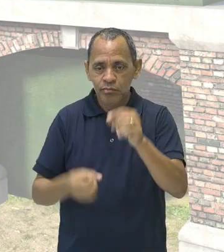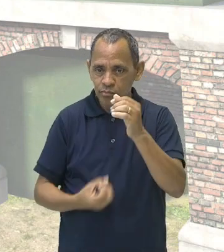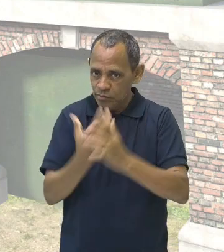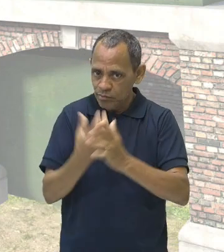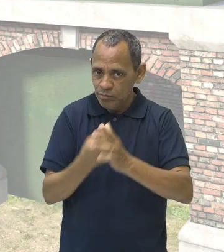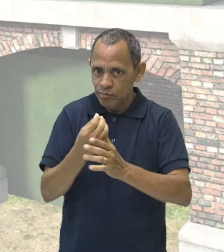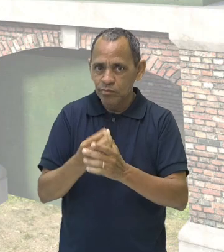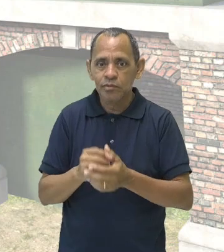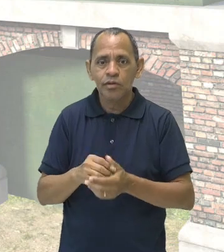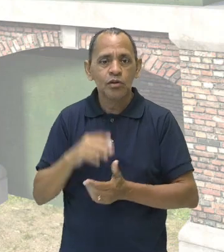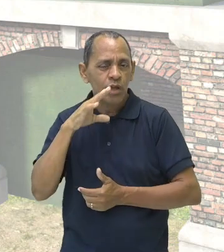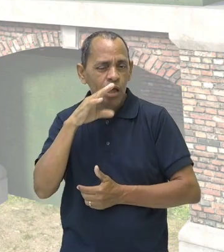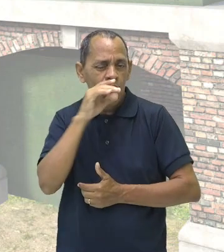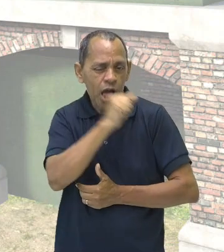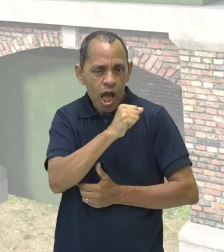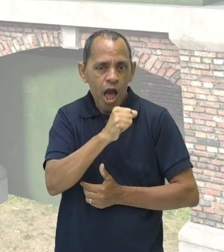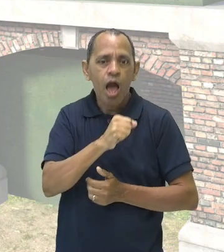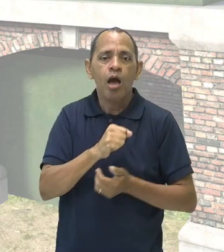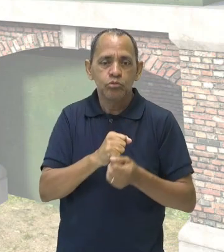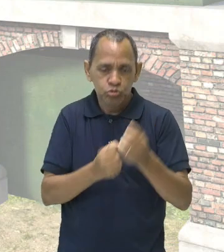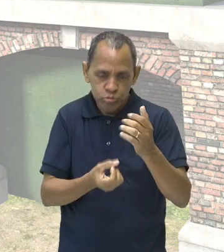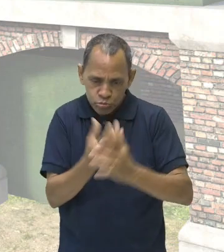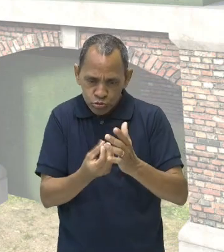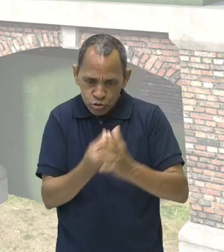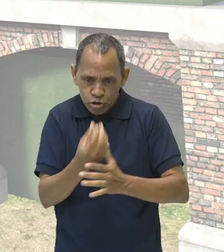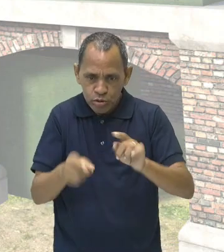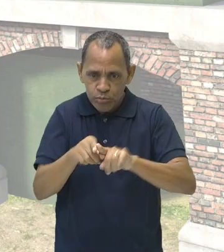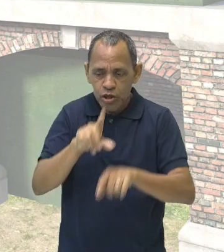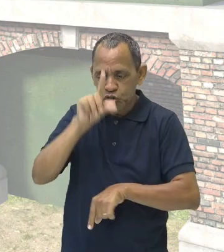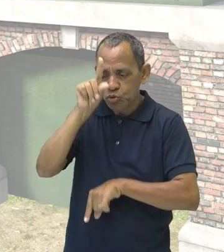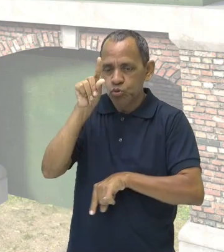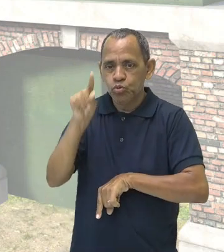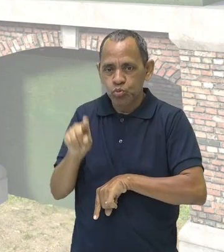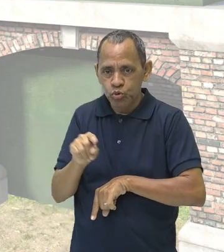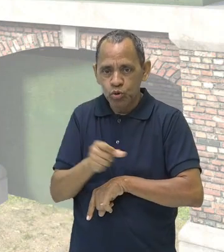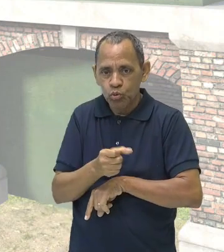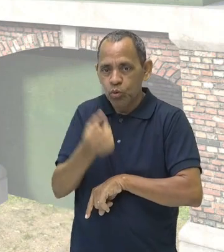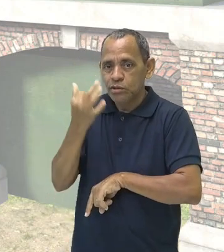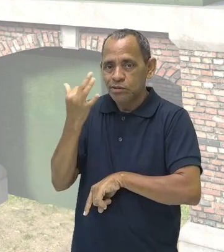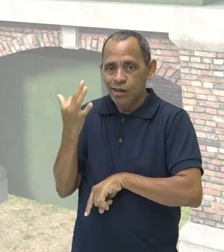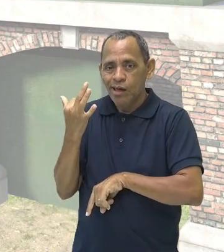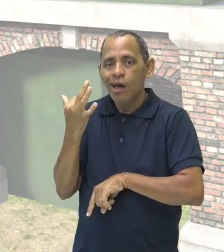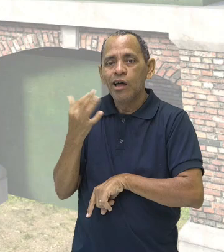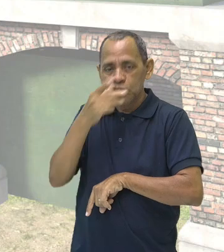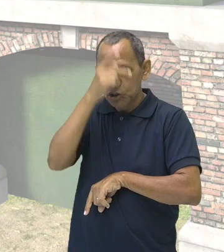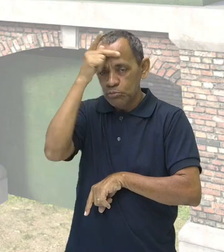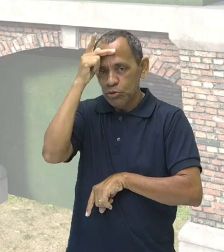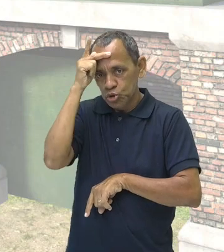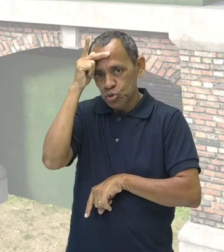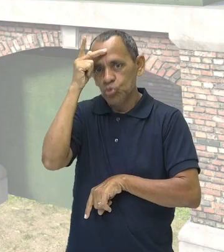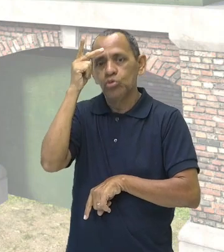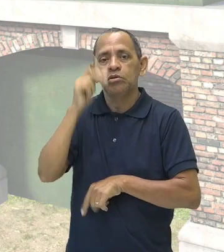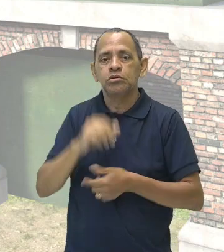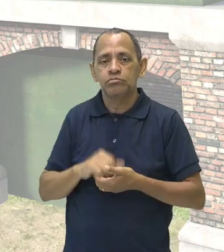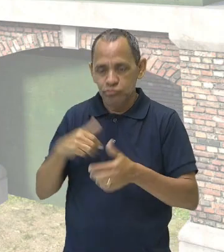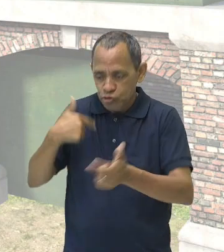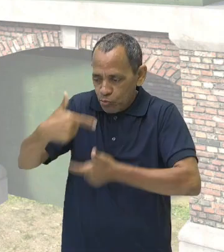a produção e ela reduziu a necessidade de mão de obra